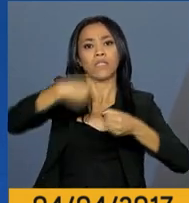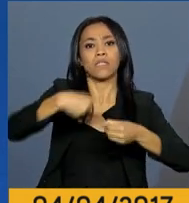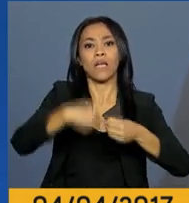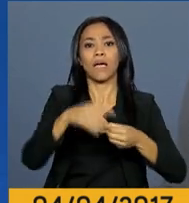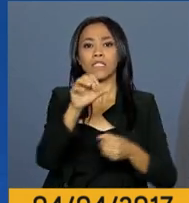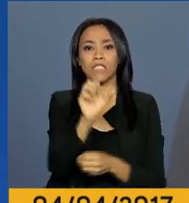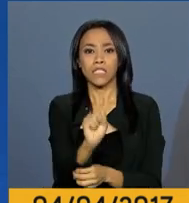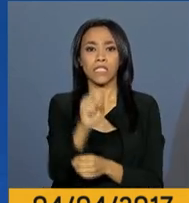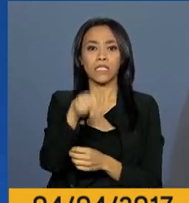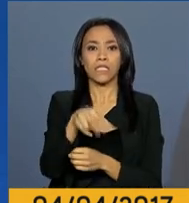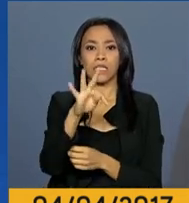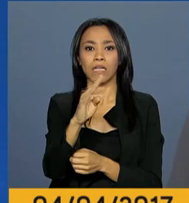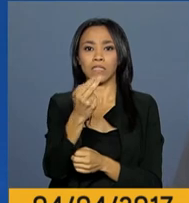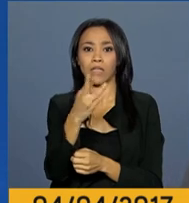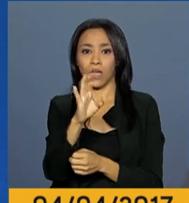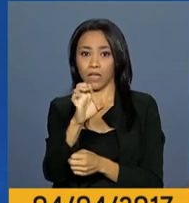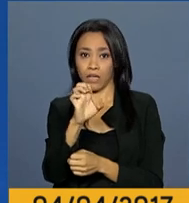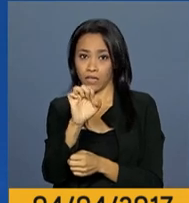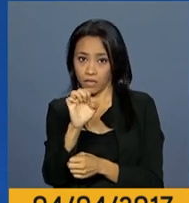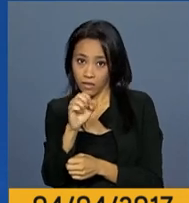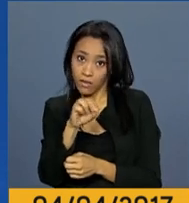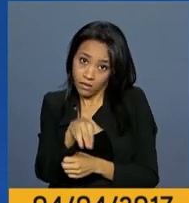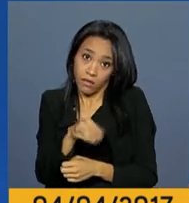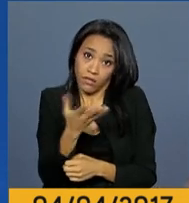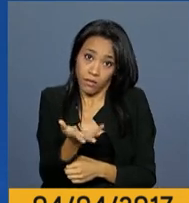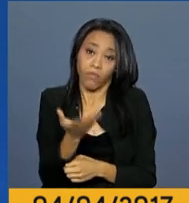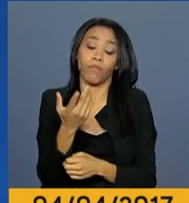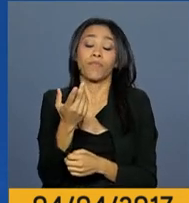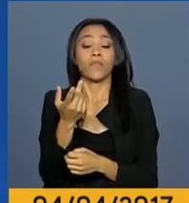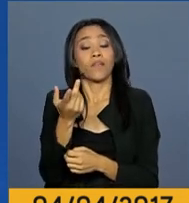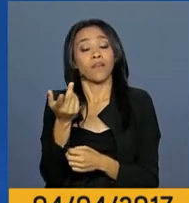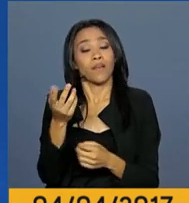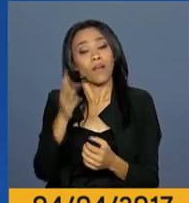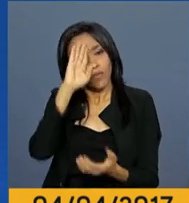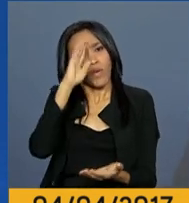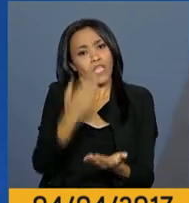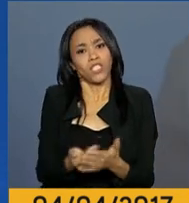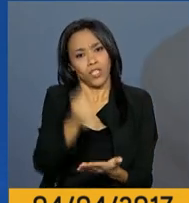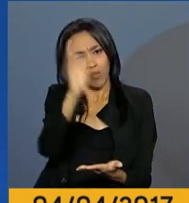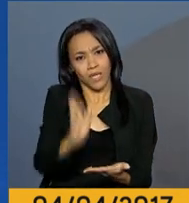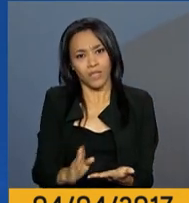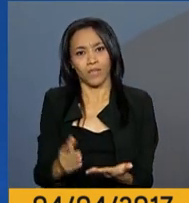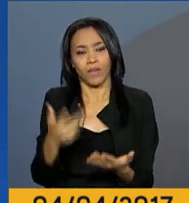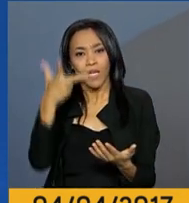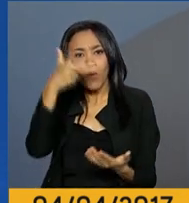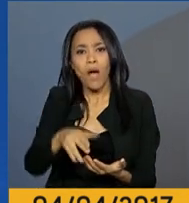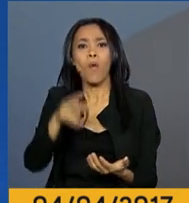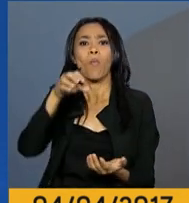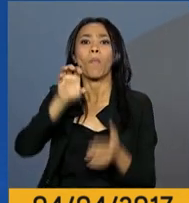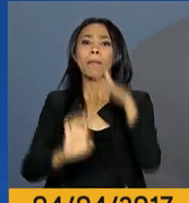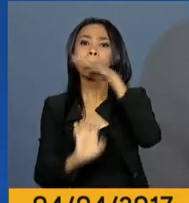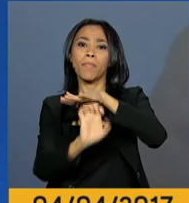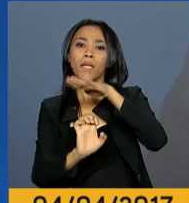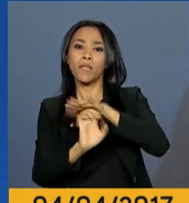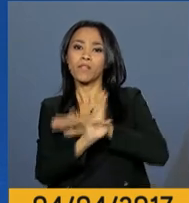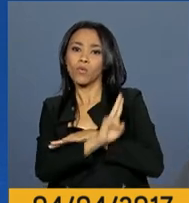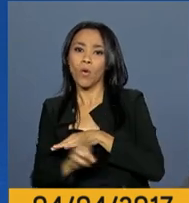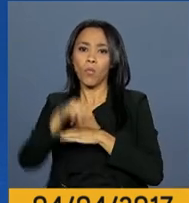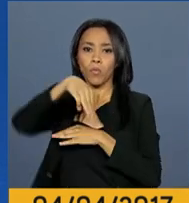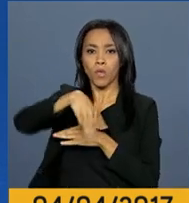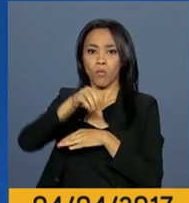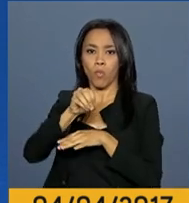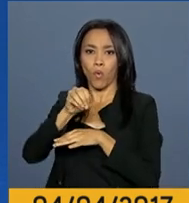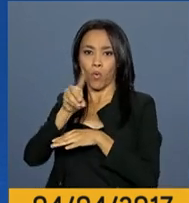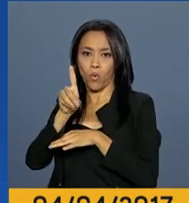a credibilidade do Brasil está de volta. Não é sem razão que a Moody's, que é uma empresa que analisa o risco, o Brasil,